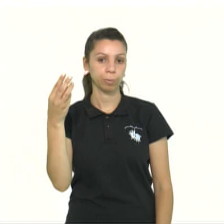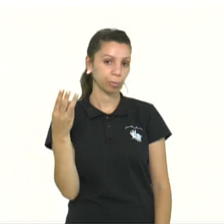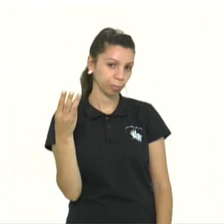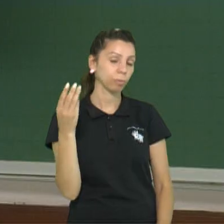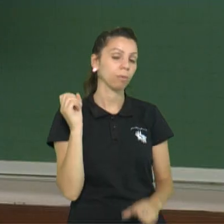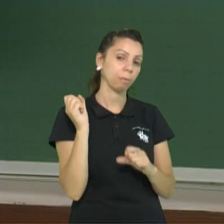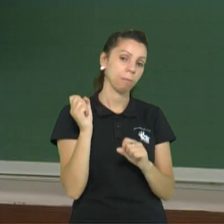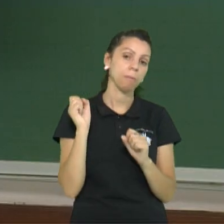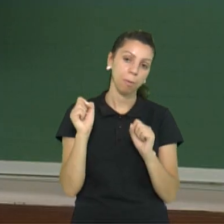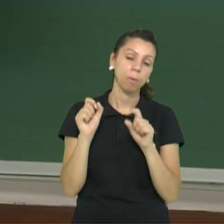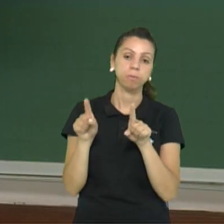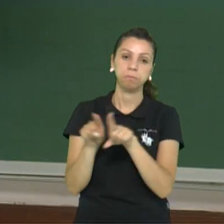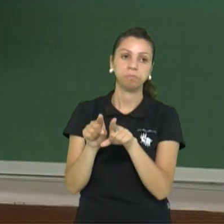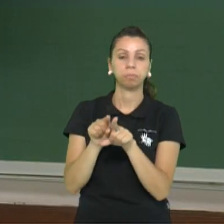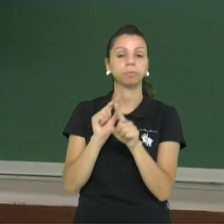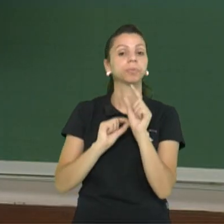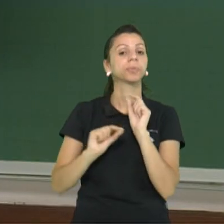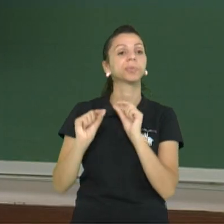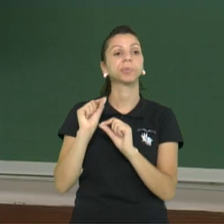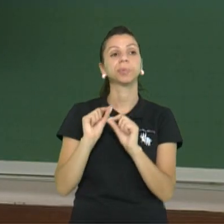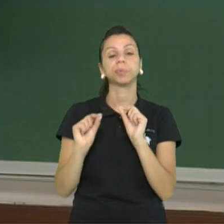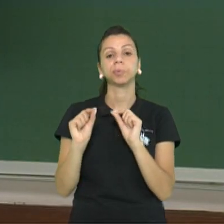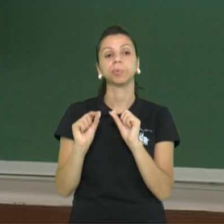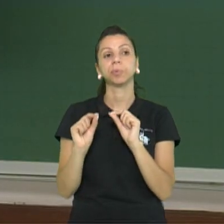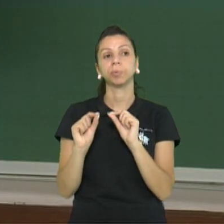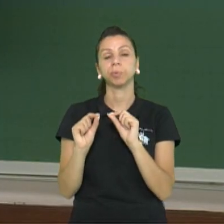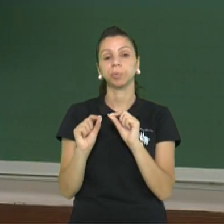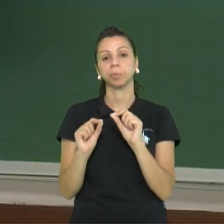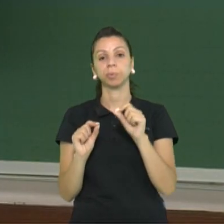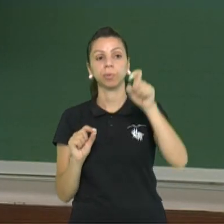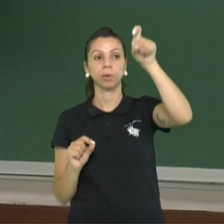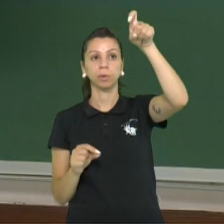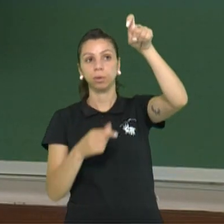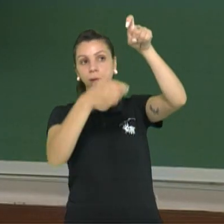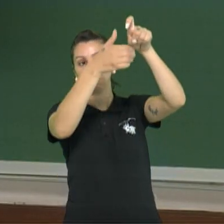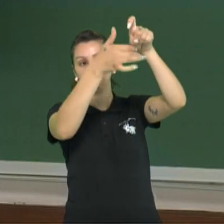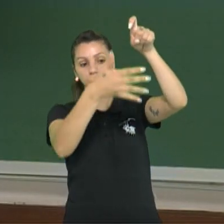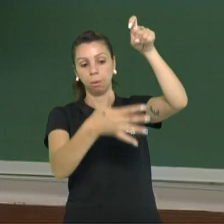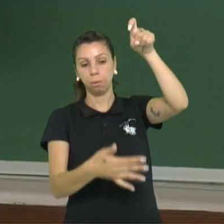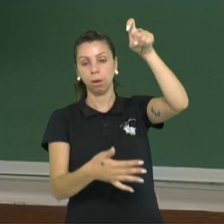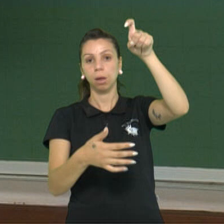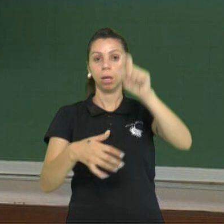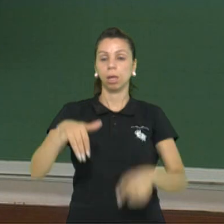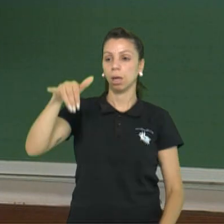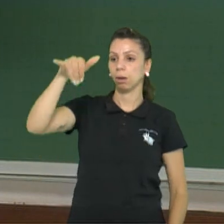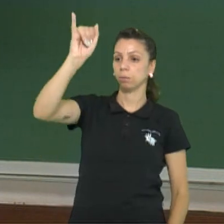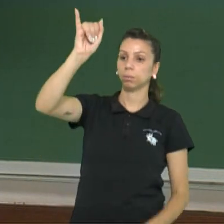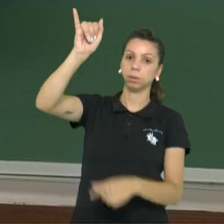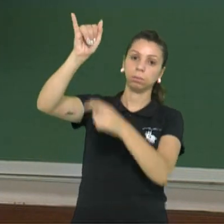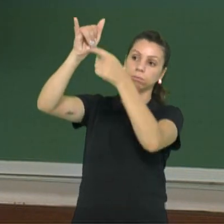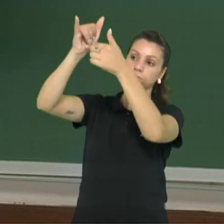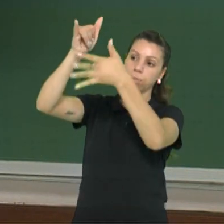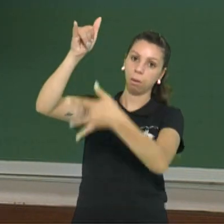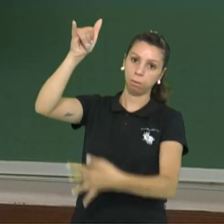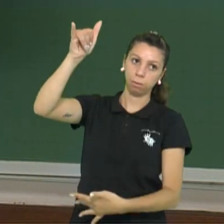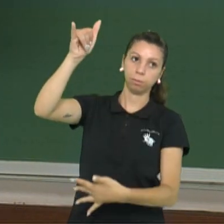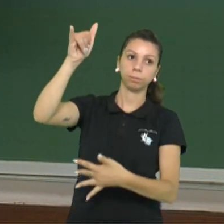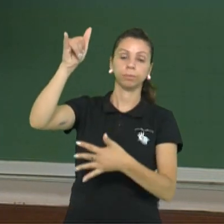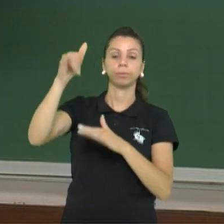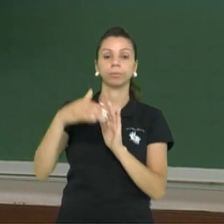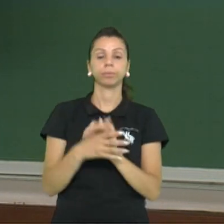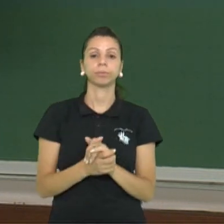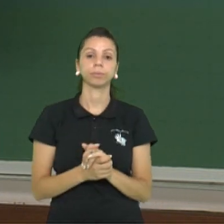podemos dizer que esses valores aqui, esses valores de x, são simétricos em relação ao eixo da parábola, tá